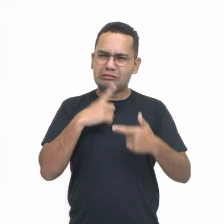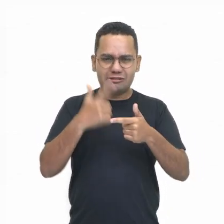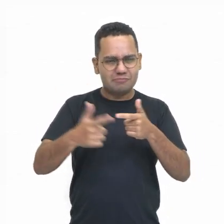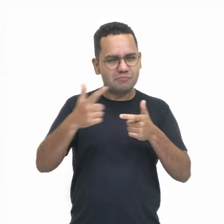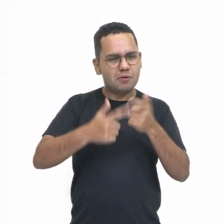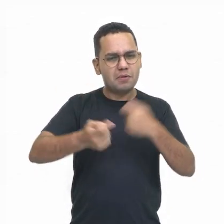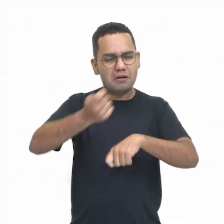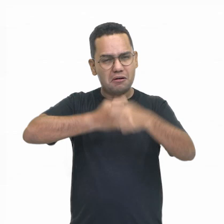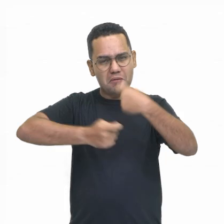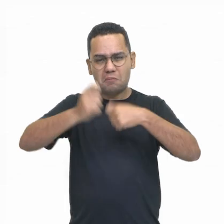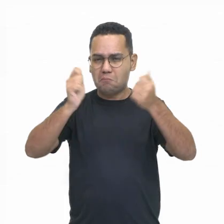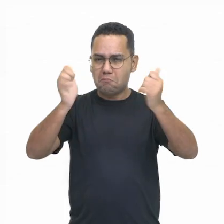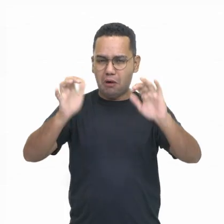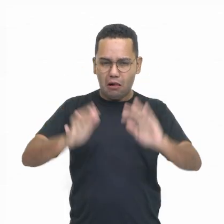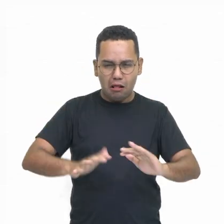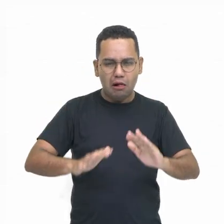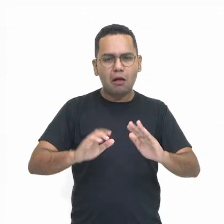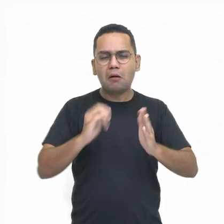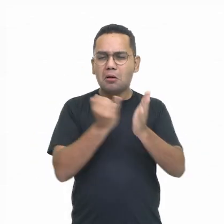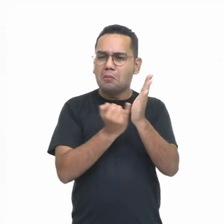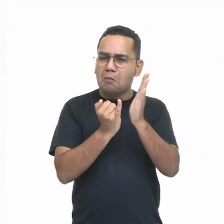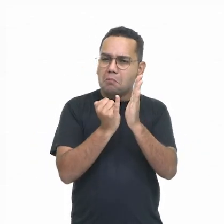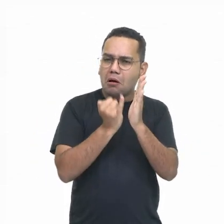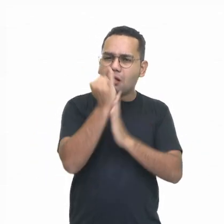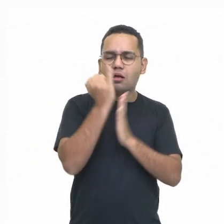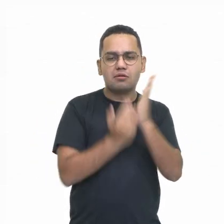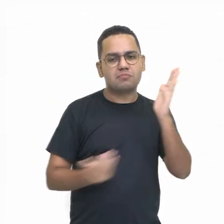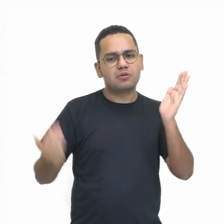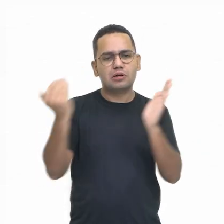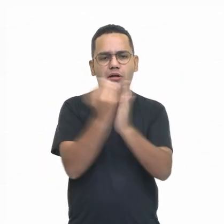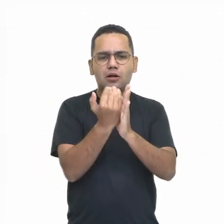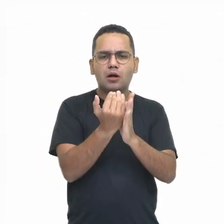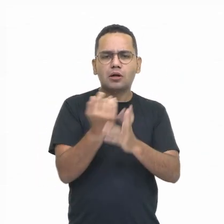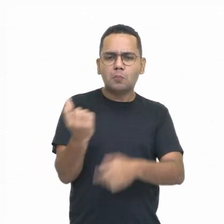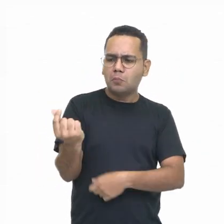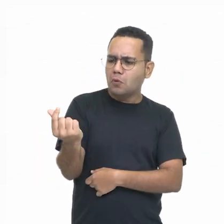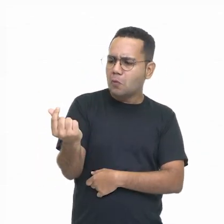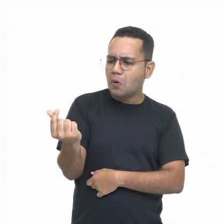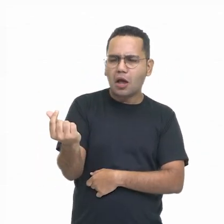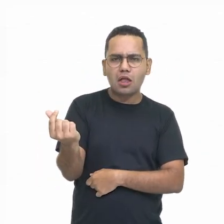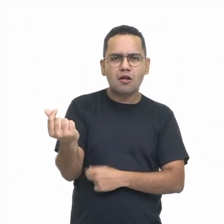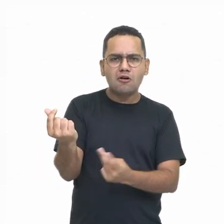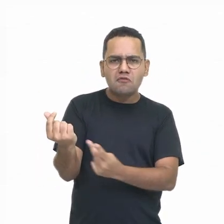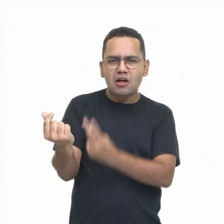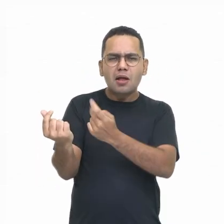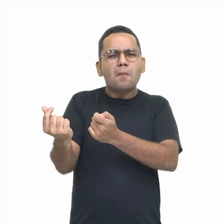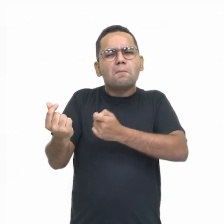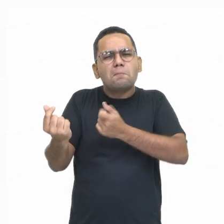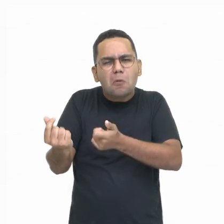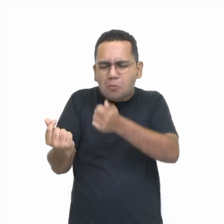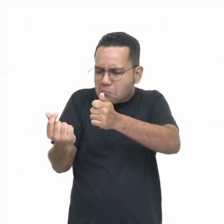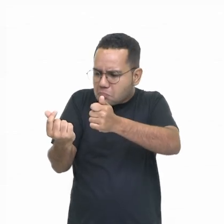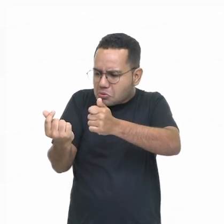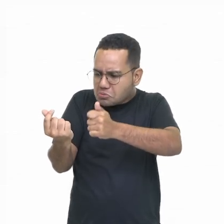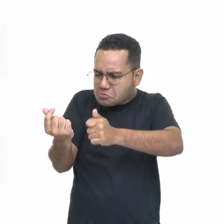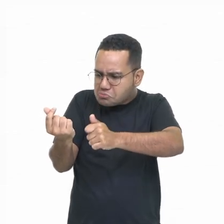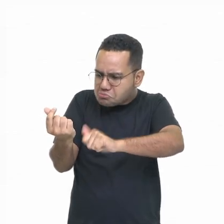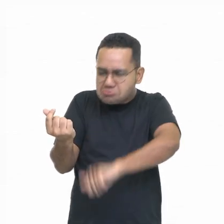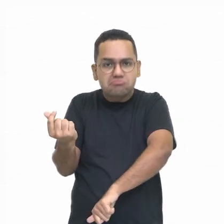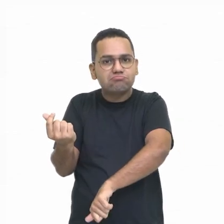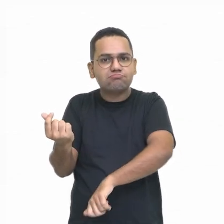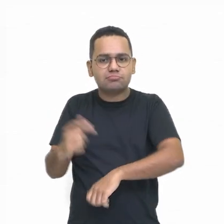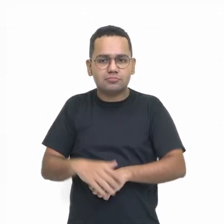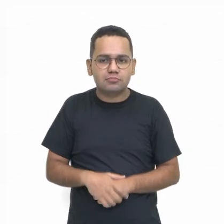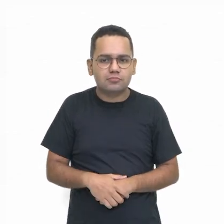hiperinflacionária, com a moeda perdendo rapidamente o seu valor. Essa crise impactou negativamente